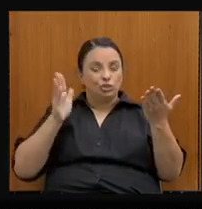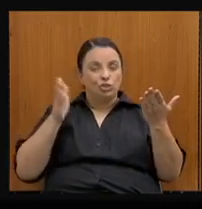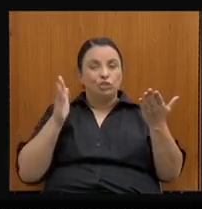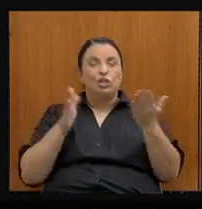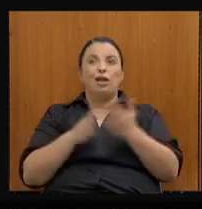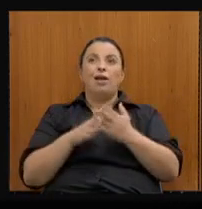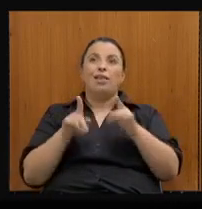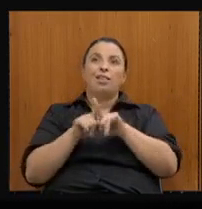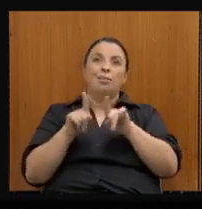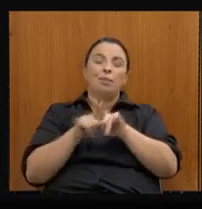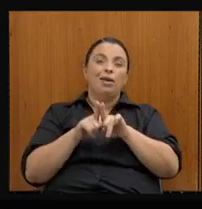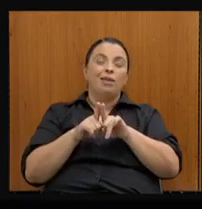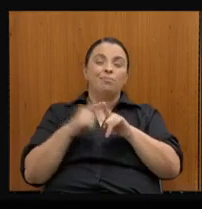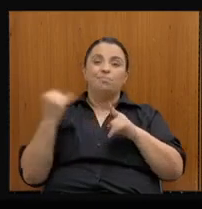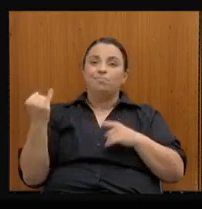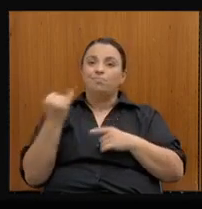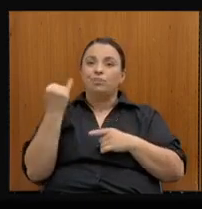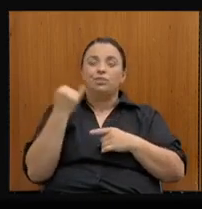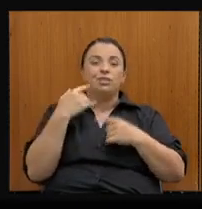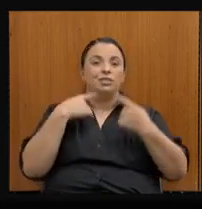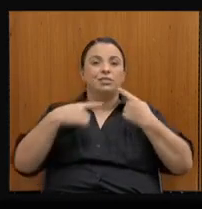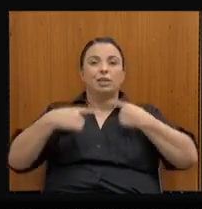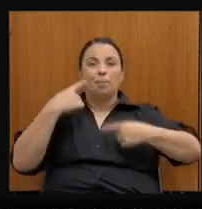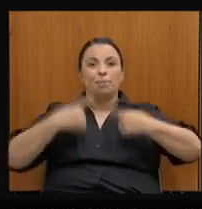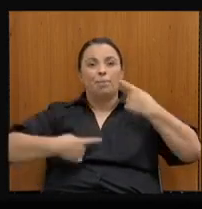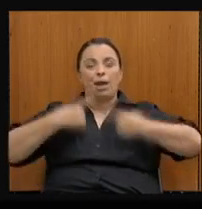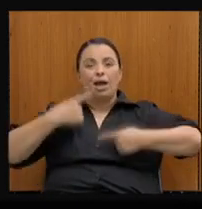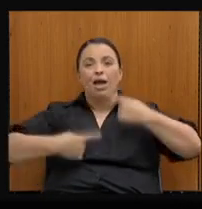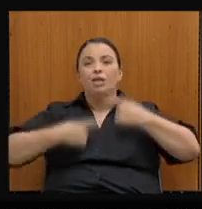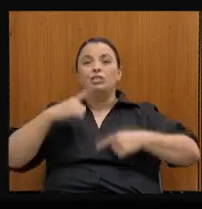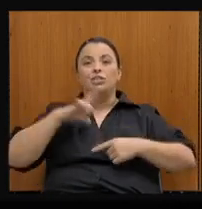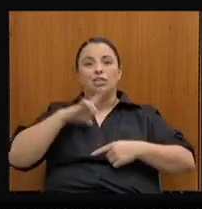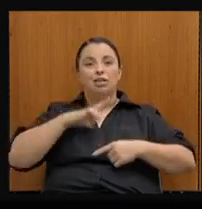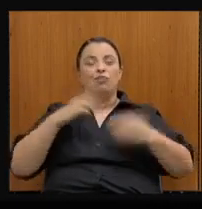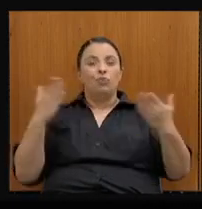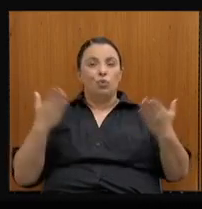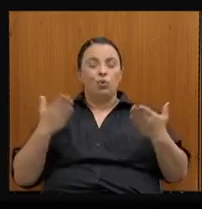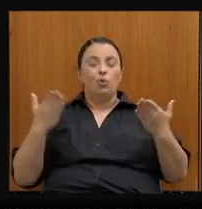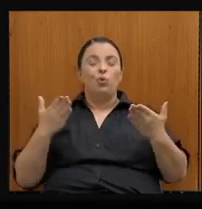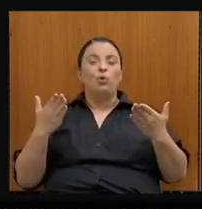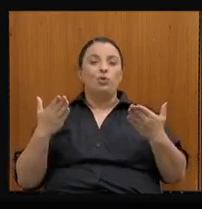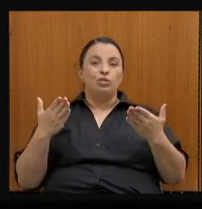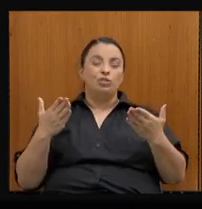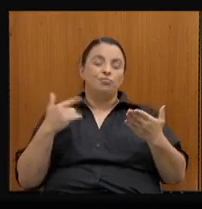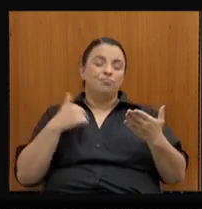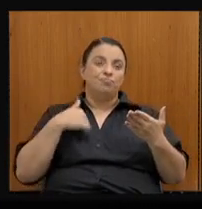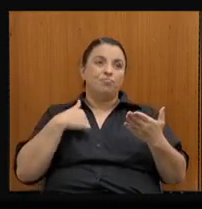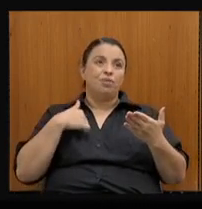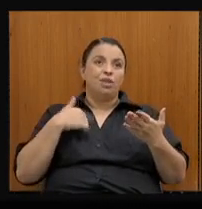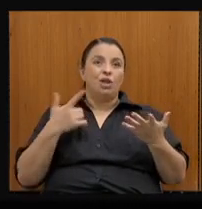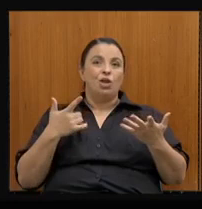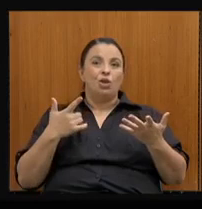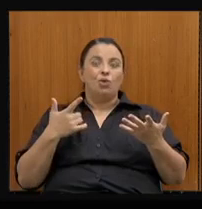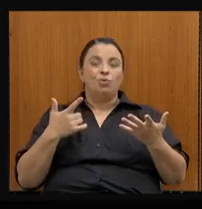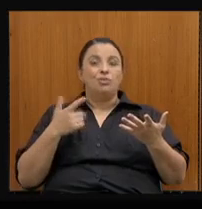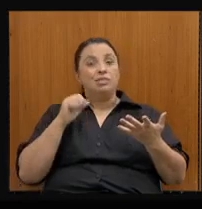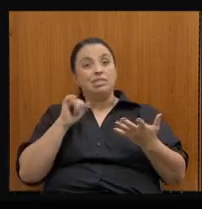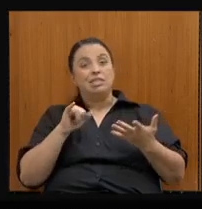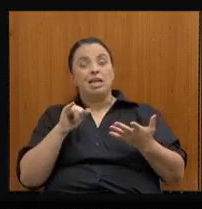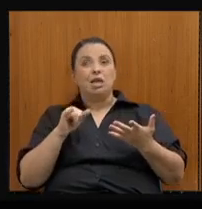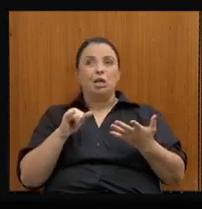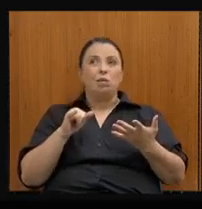riqueza de do debate né que tivemos ao longo da tarde eu acredito que a qualquer falha que eu